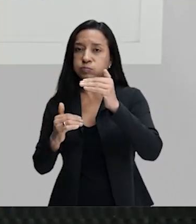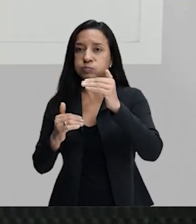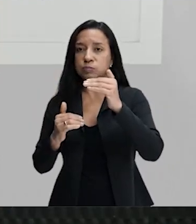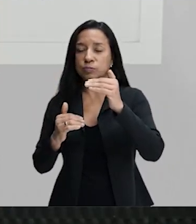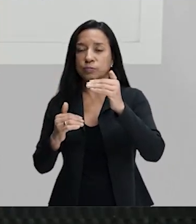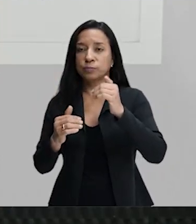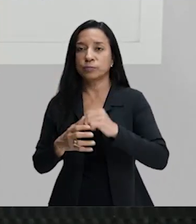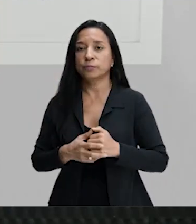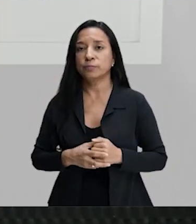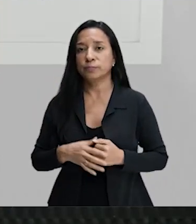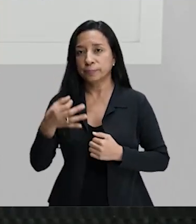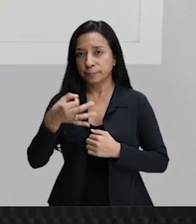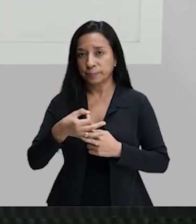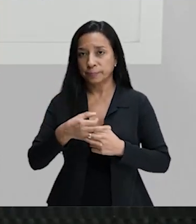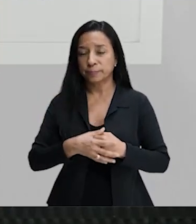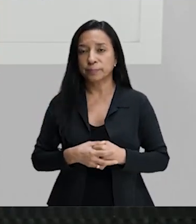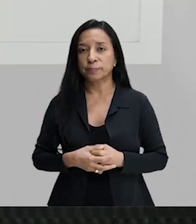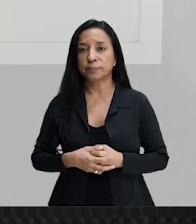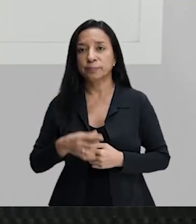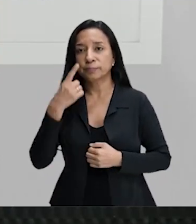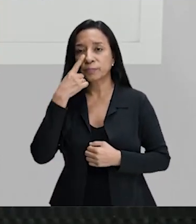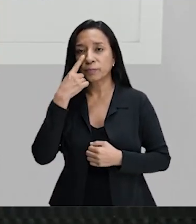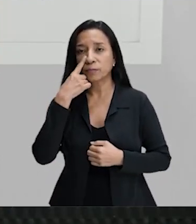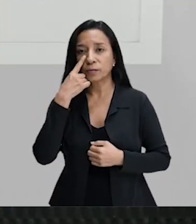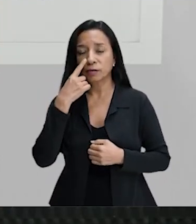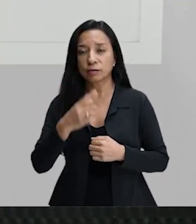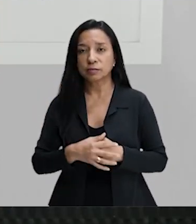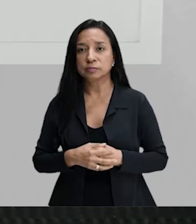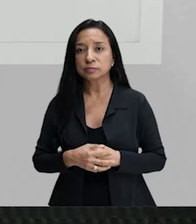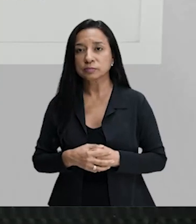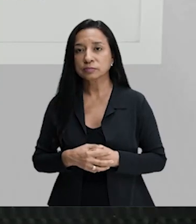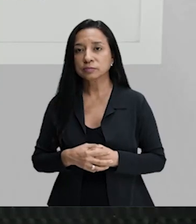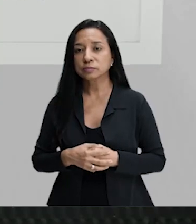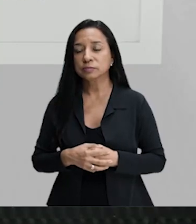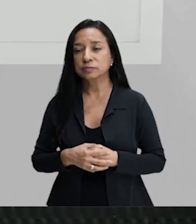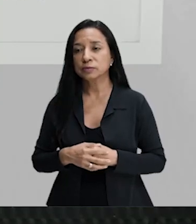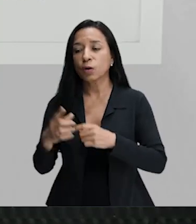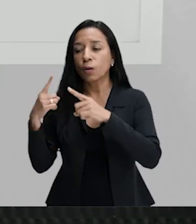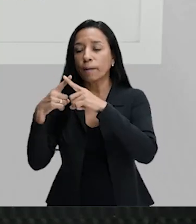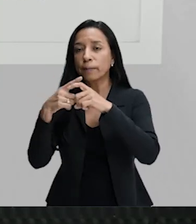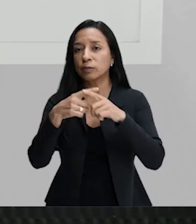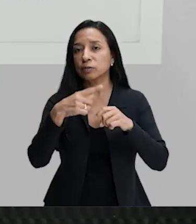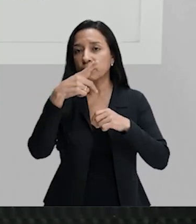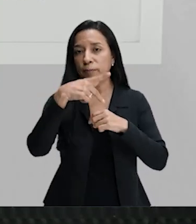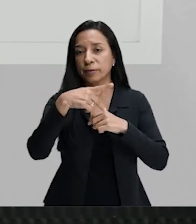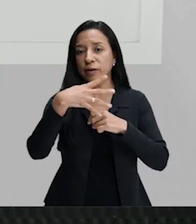fatorada. Certo? Olha só, esse polinômio P4.